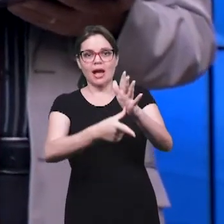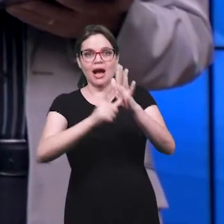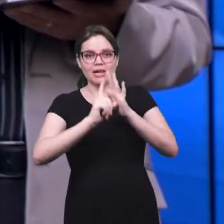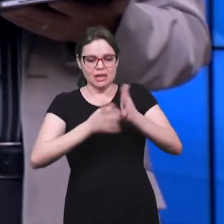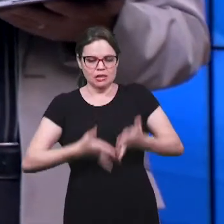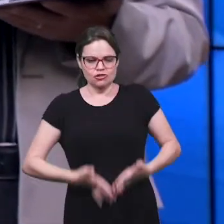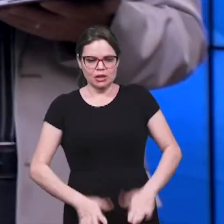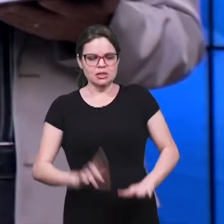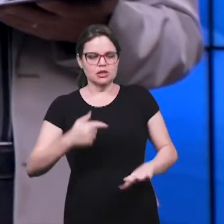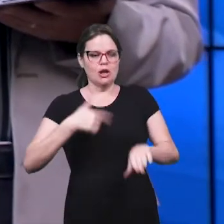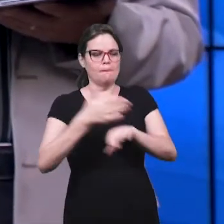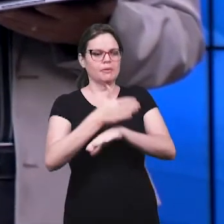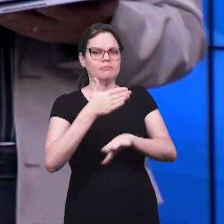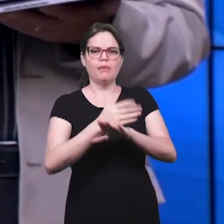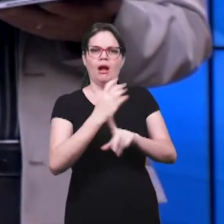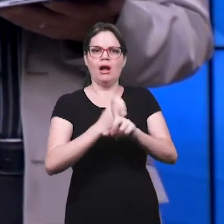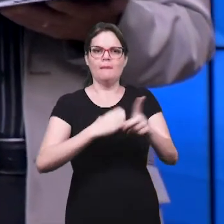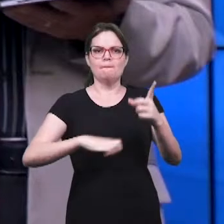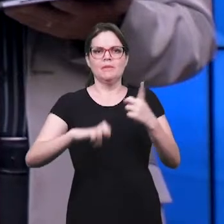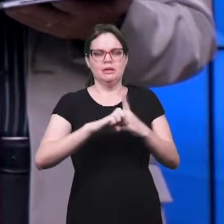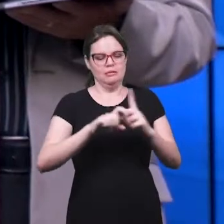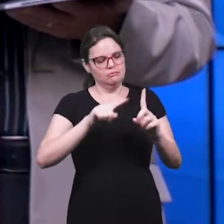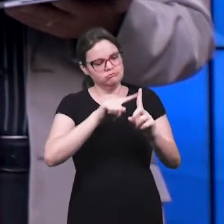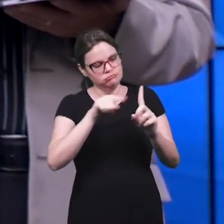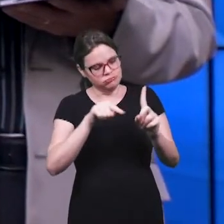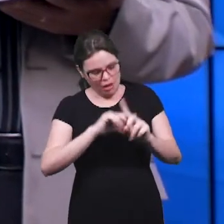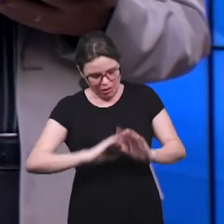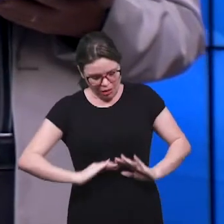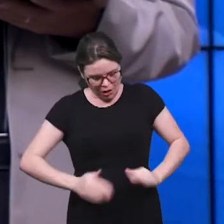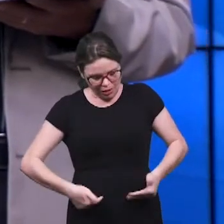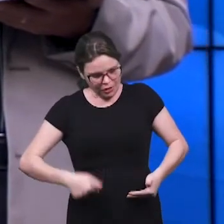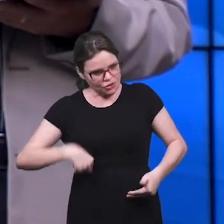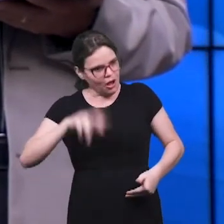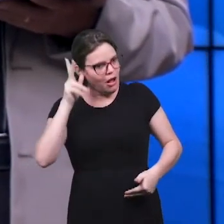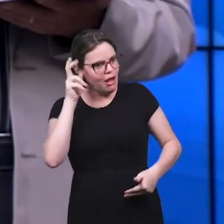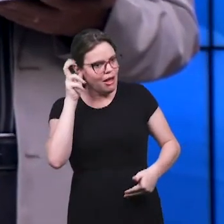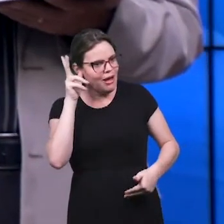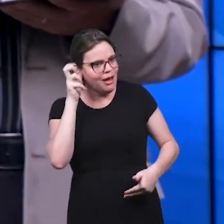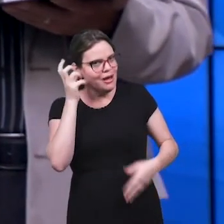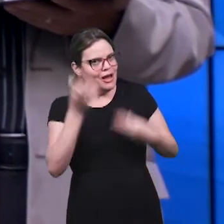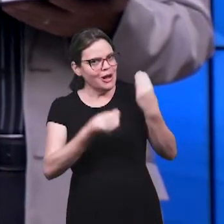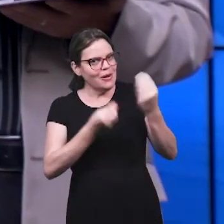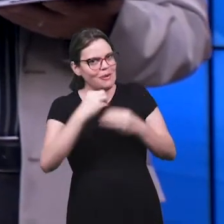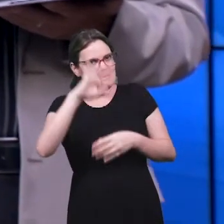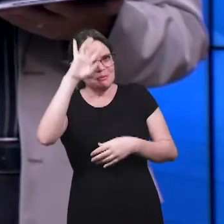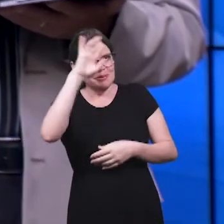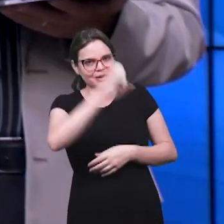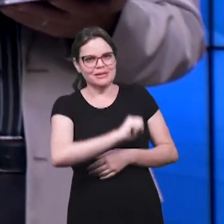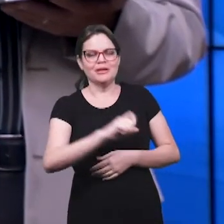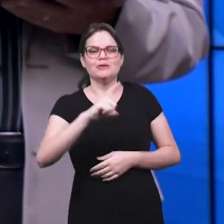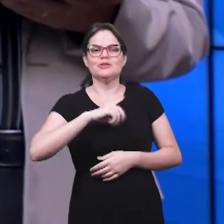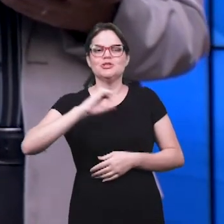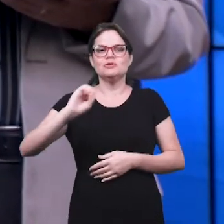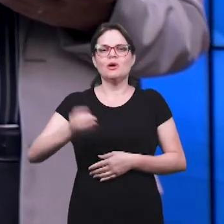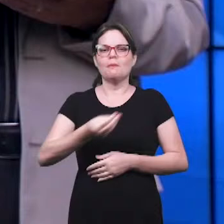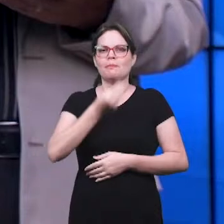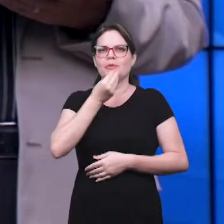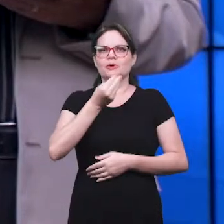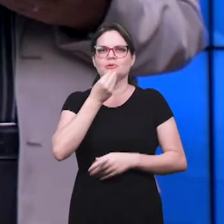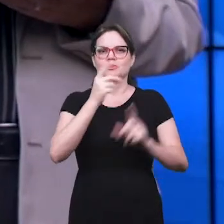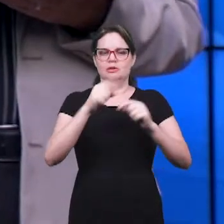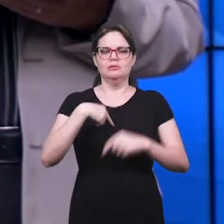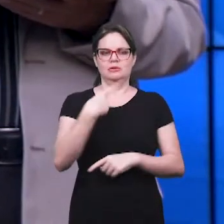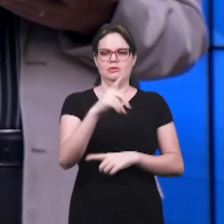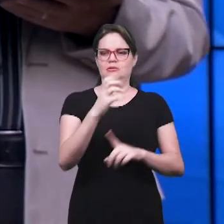já frequenta a escola bíblica dominical. No ventre da mãe, né, já frequenta a escola bíblica dominical. Eu tive o privilégio de